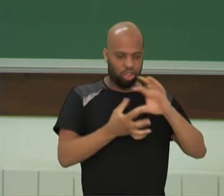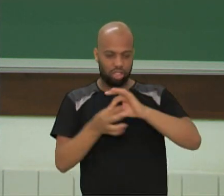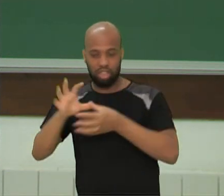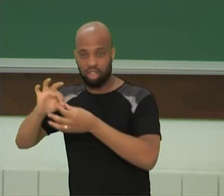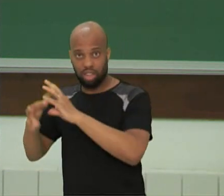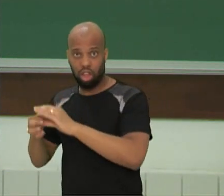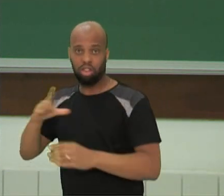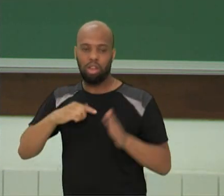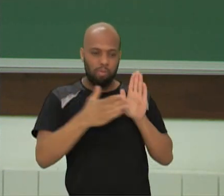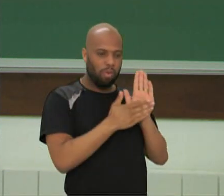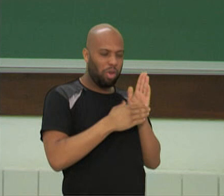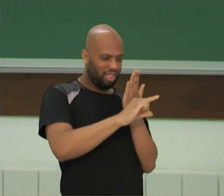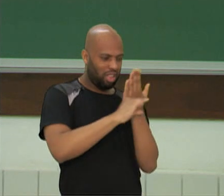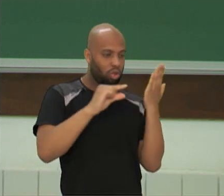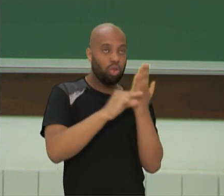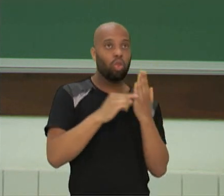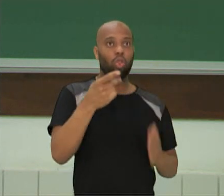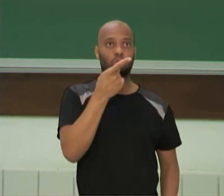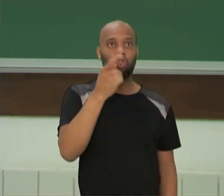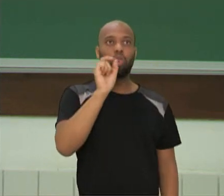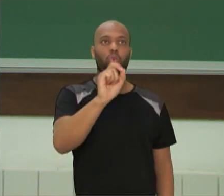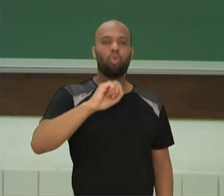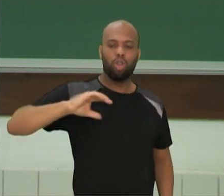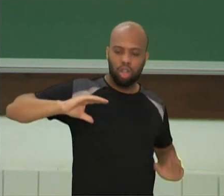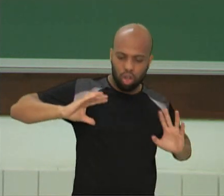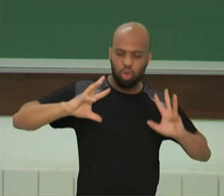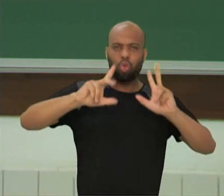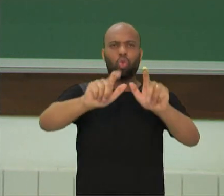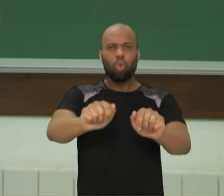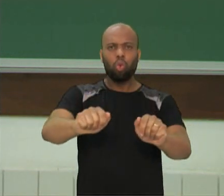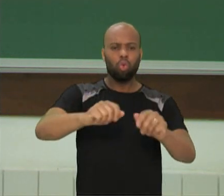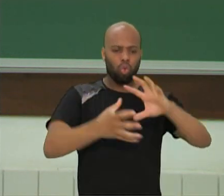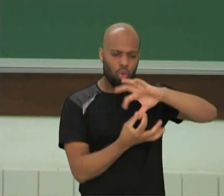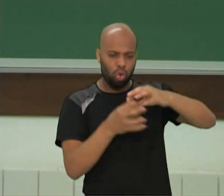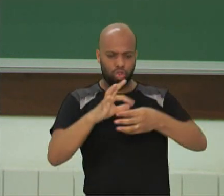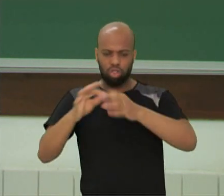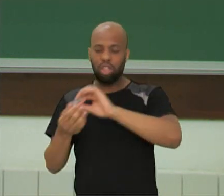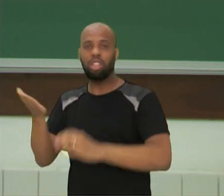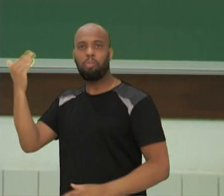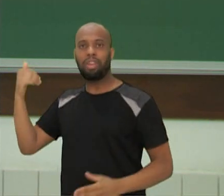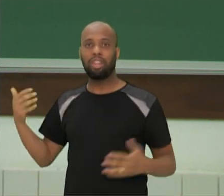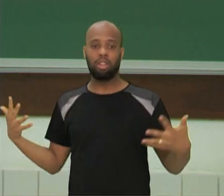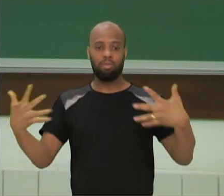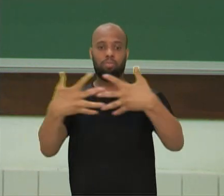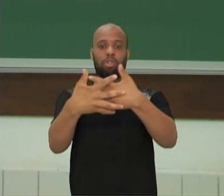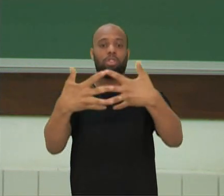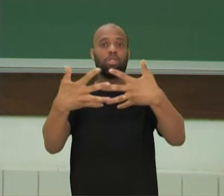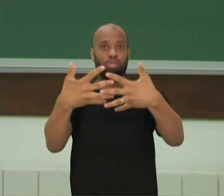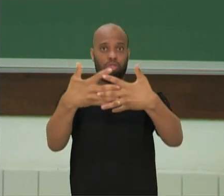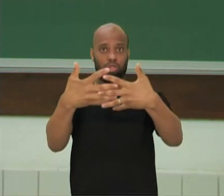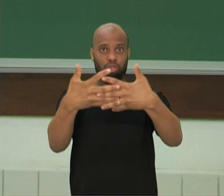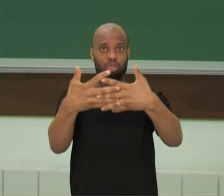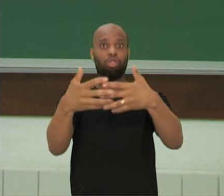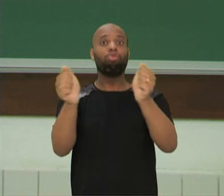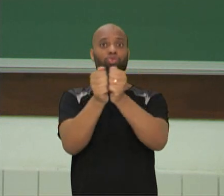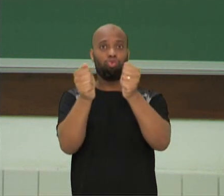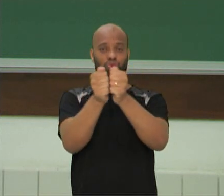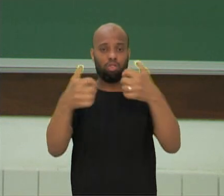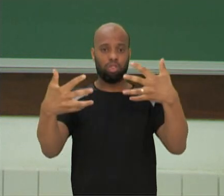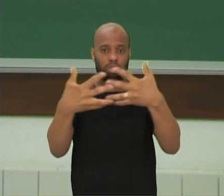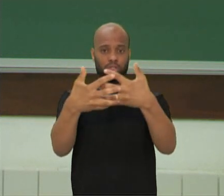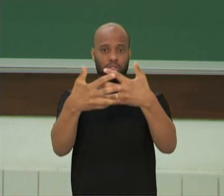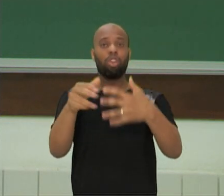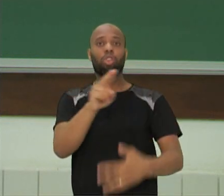Wegener, que defendia que todos os continentes no passado formavam uma única porção de terra chamada de Pangeia,